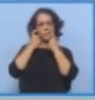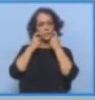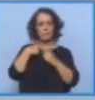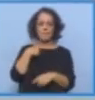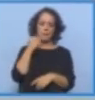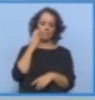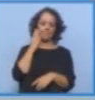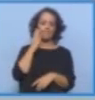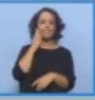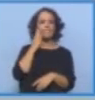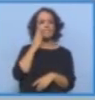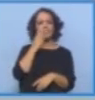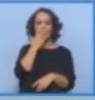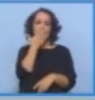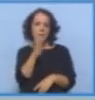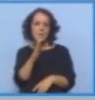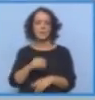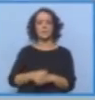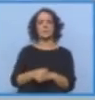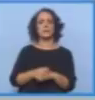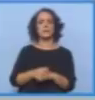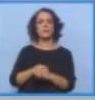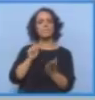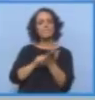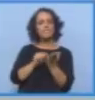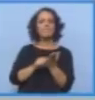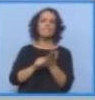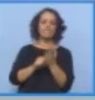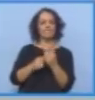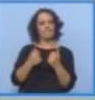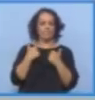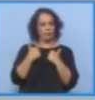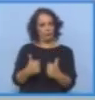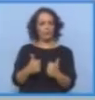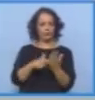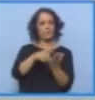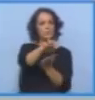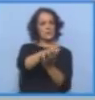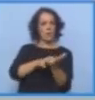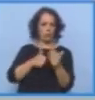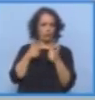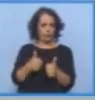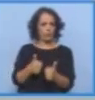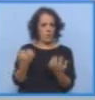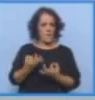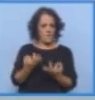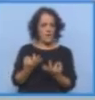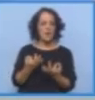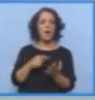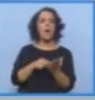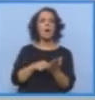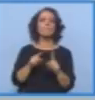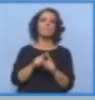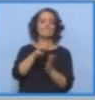que está aqui um bom código, um bom texto, não apenas